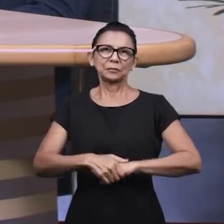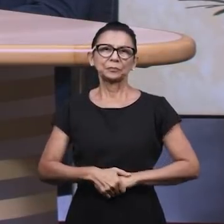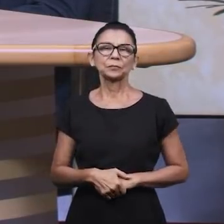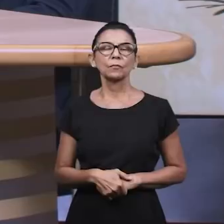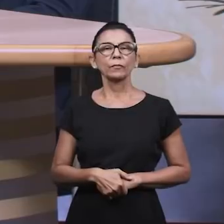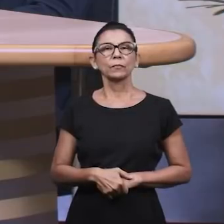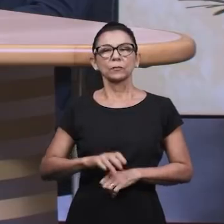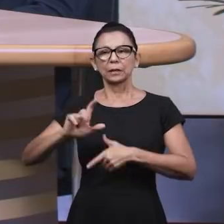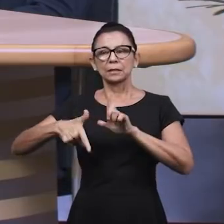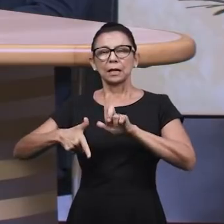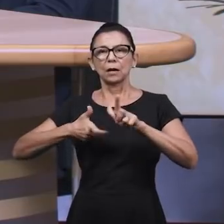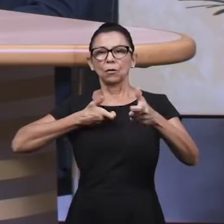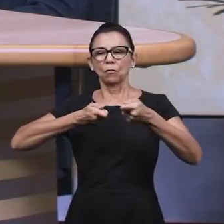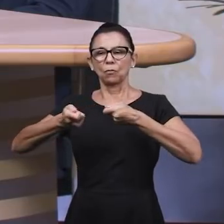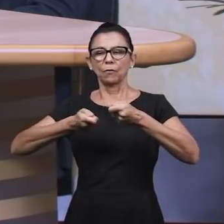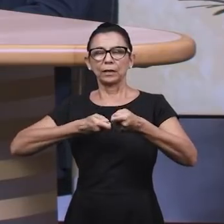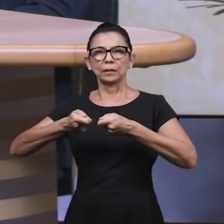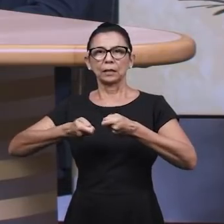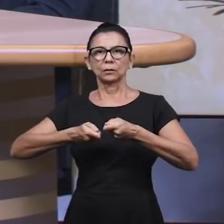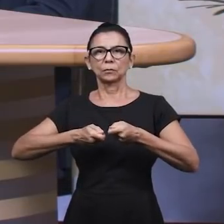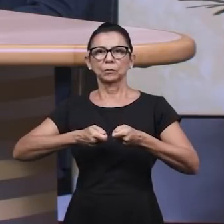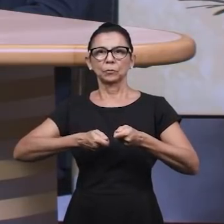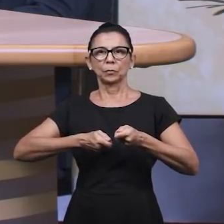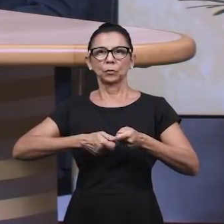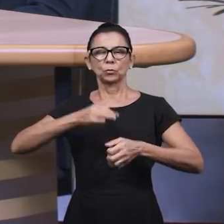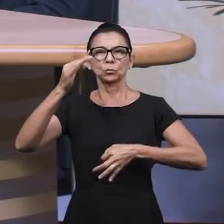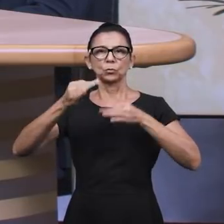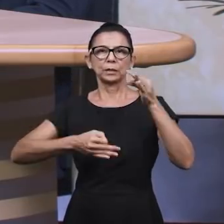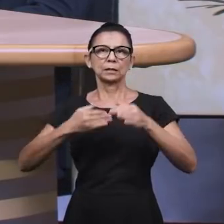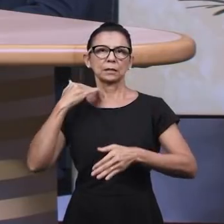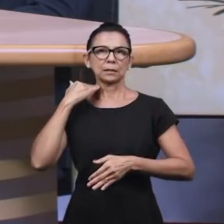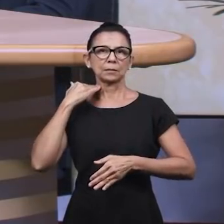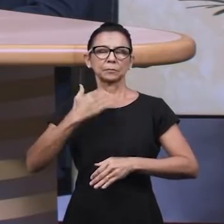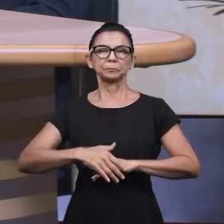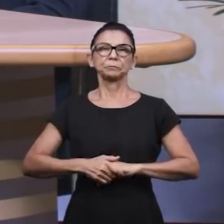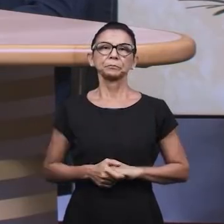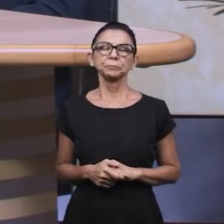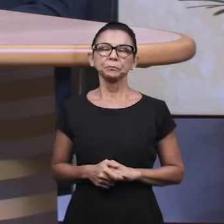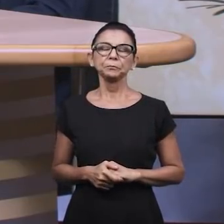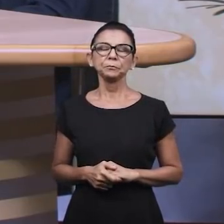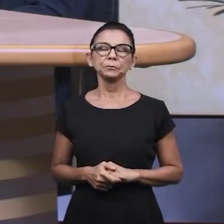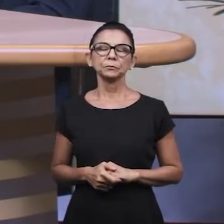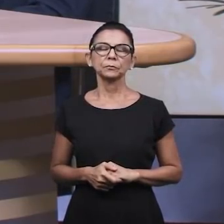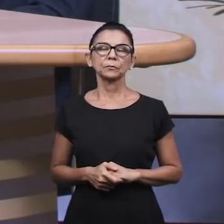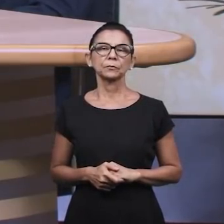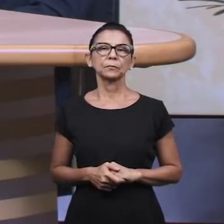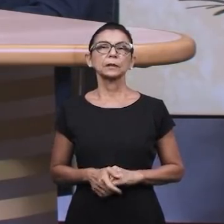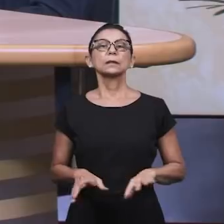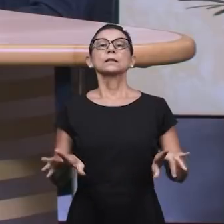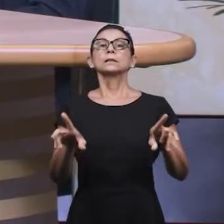deles foi exatamente o profeta Samuel, né? Então ele assumiu essa condição. Mas houve momentos também em que Samuel agiu